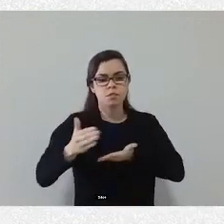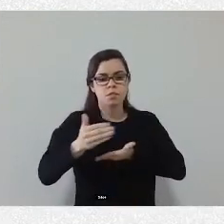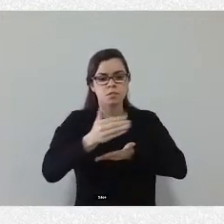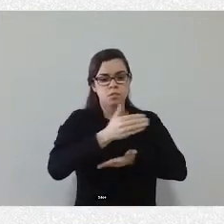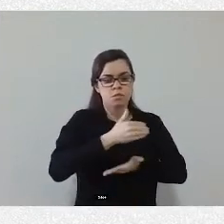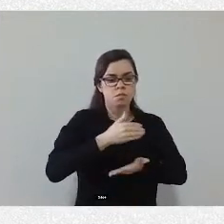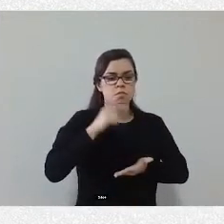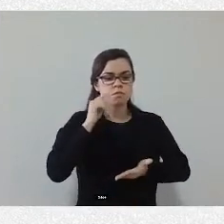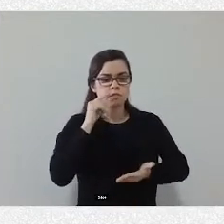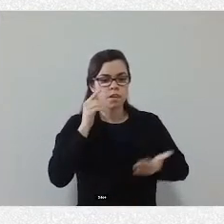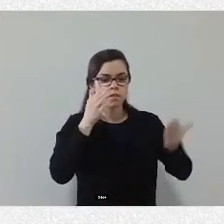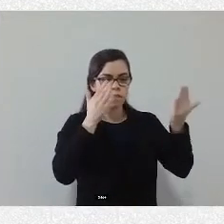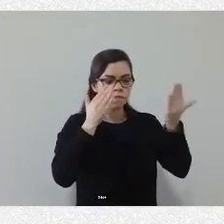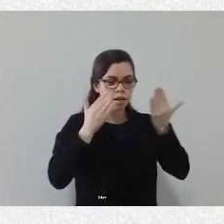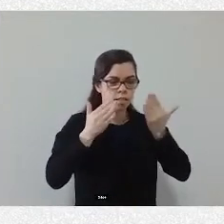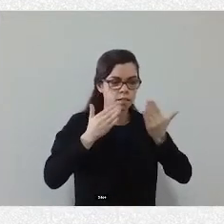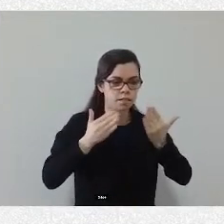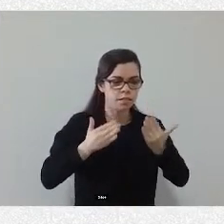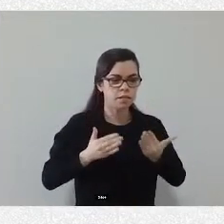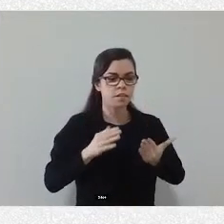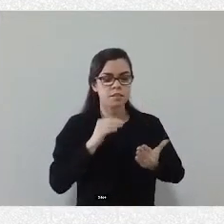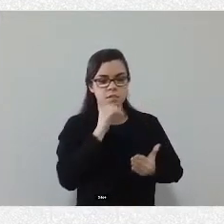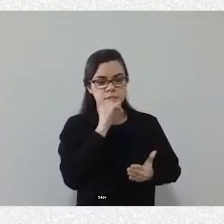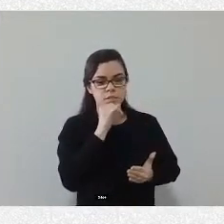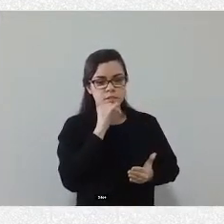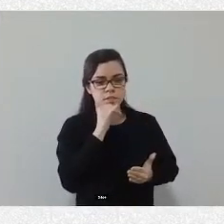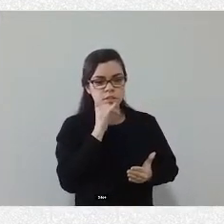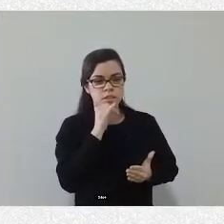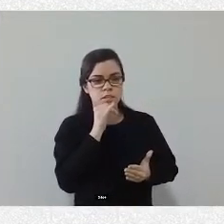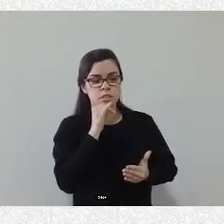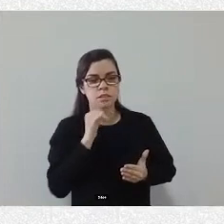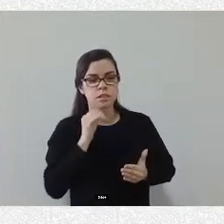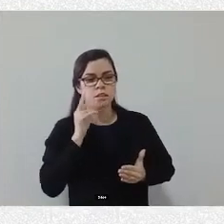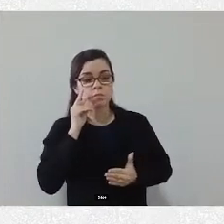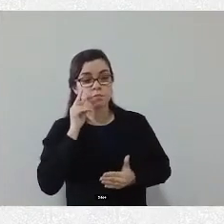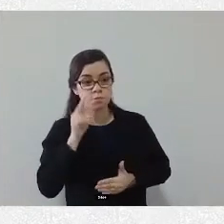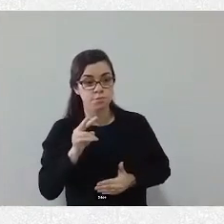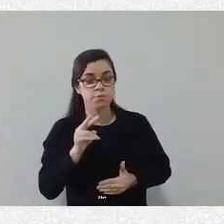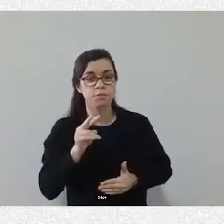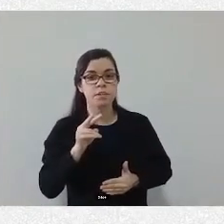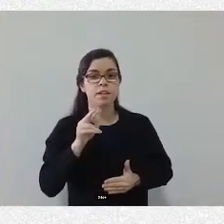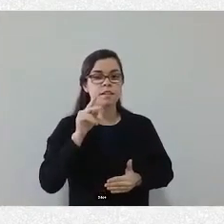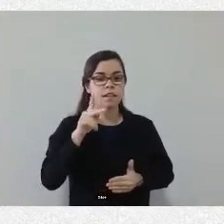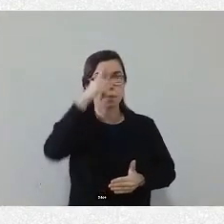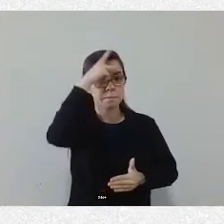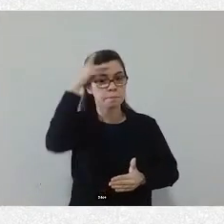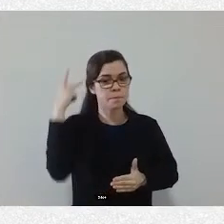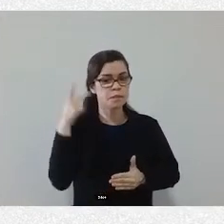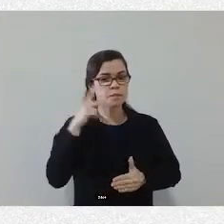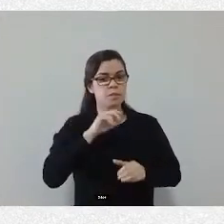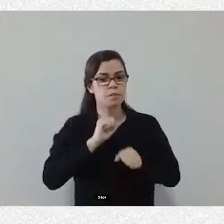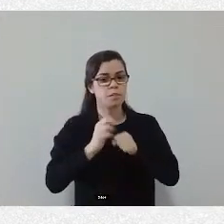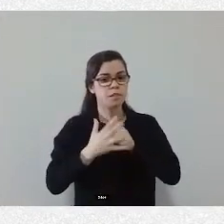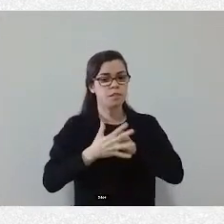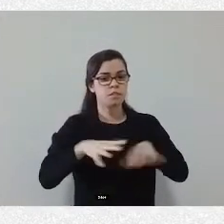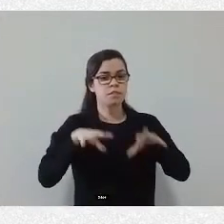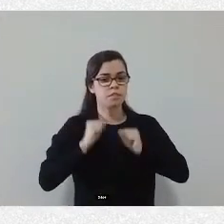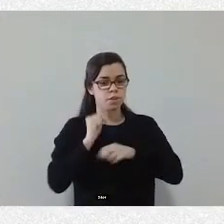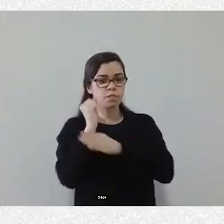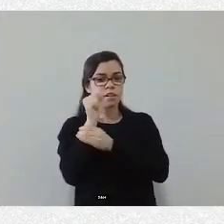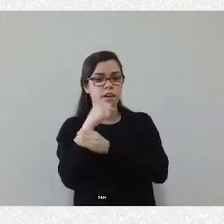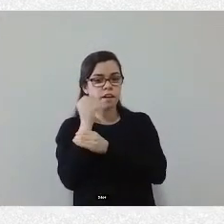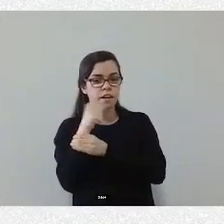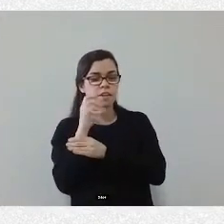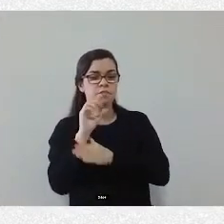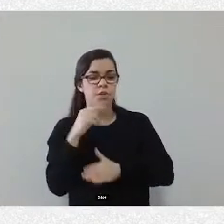algum momento, quando foram analisados os casos que evoluíram gravemente ou foram a óbito, se isso